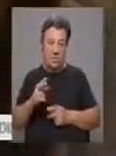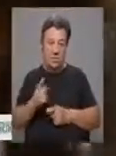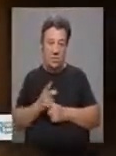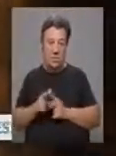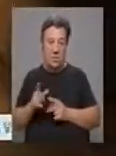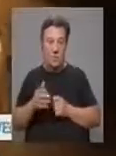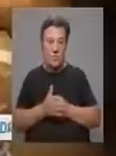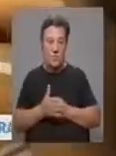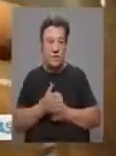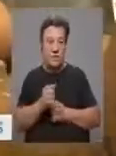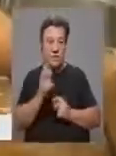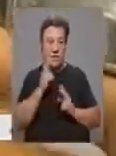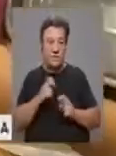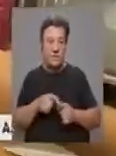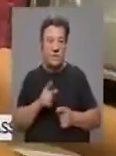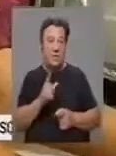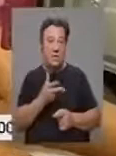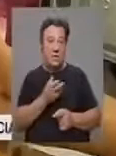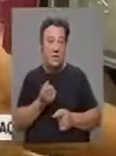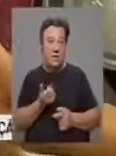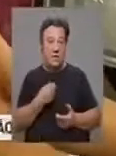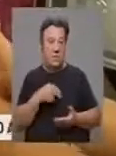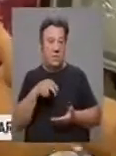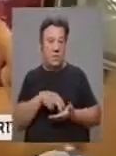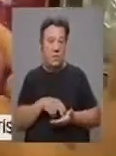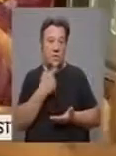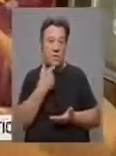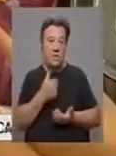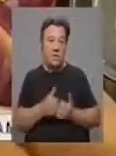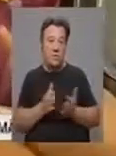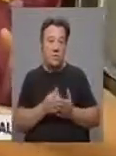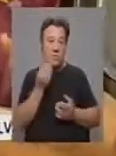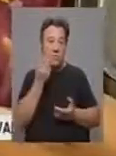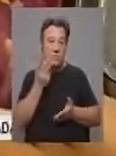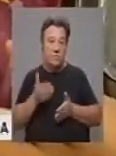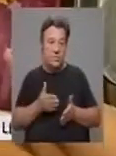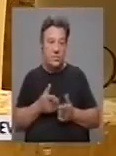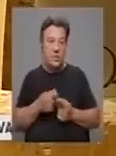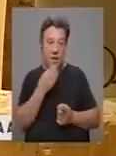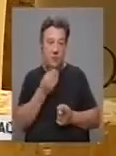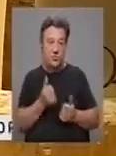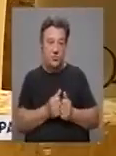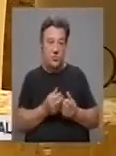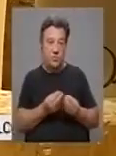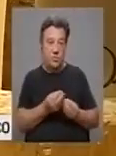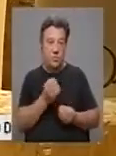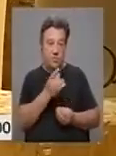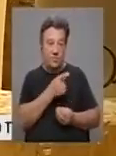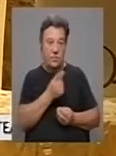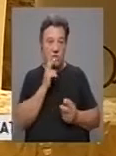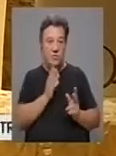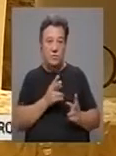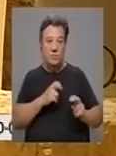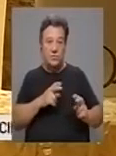temos o processo de investigação, portanto, que é o diário de bordo. O diário de bordo reflete todo o percurso que o aluno, juntamente com o professor,